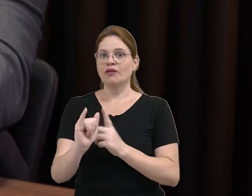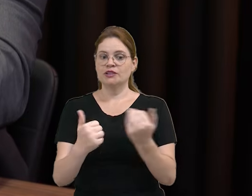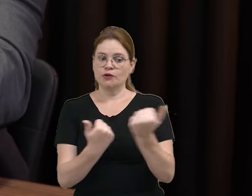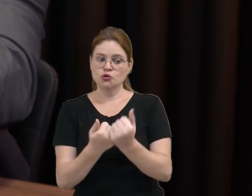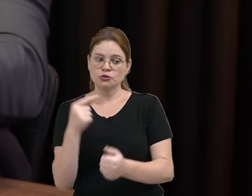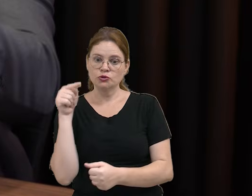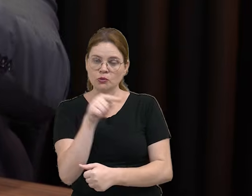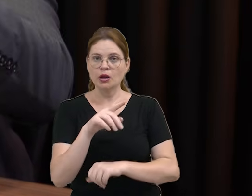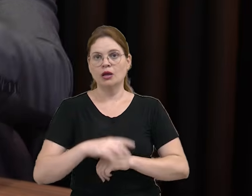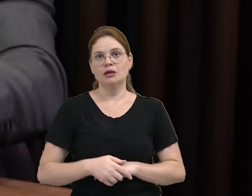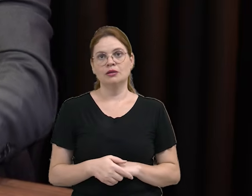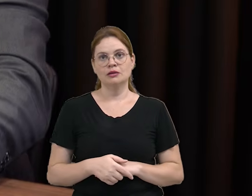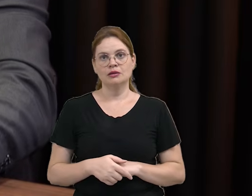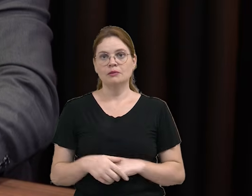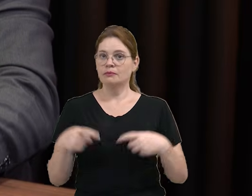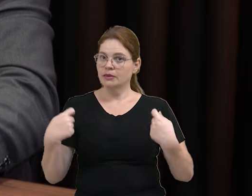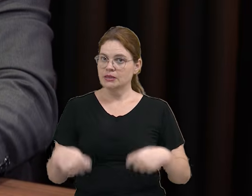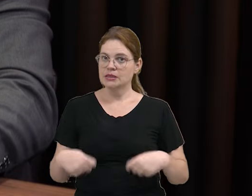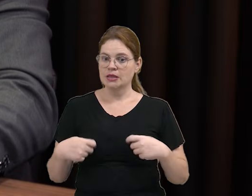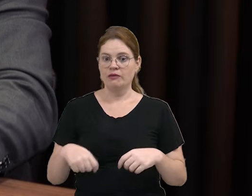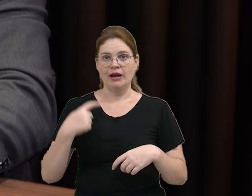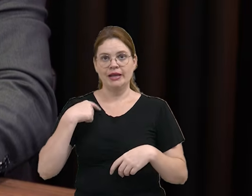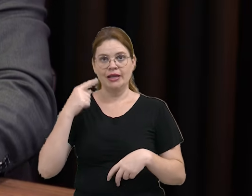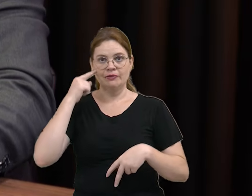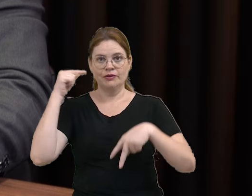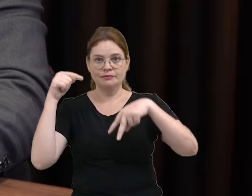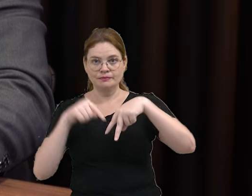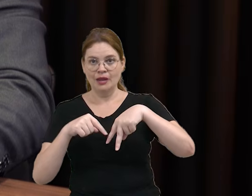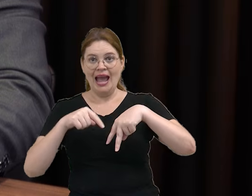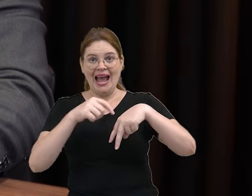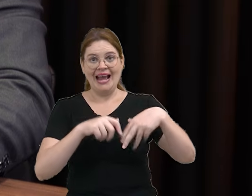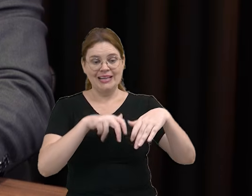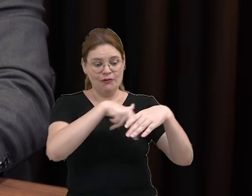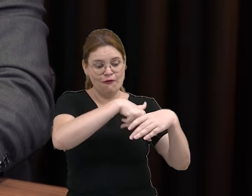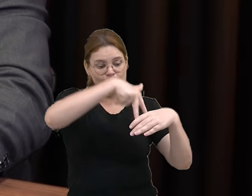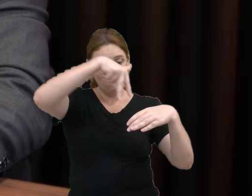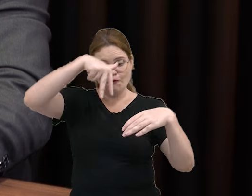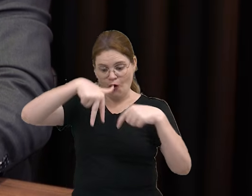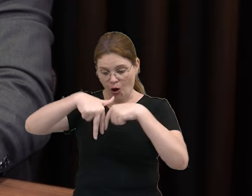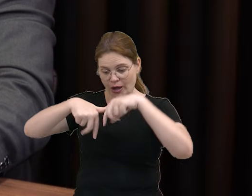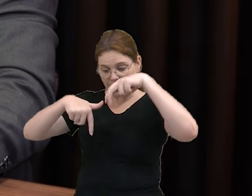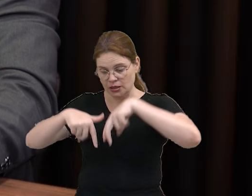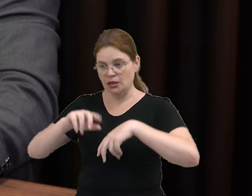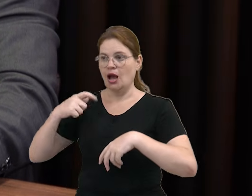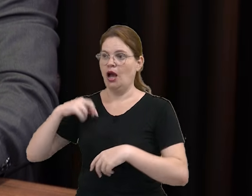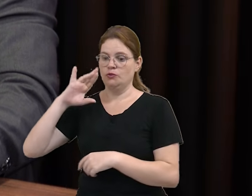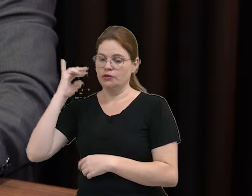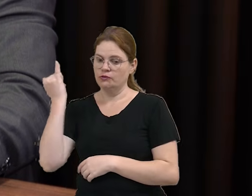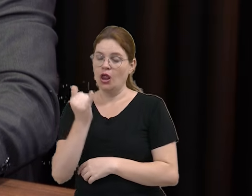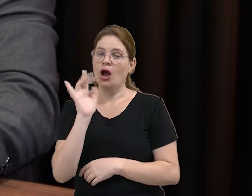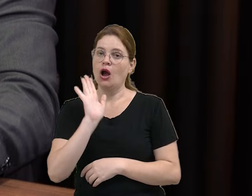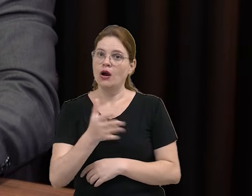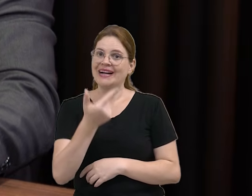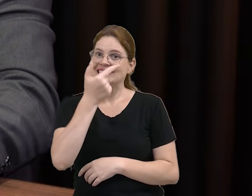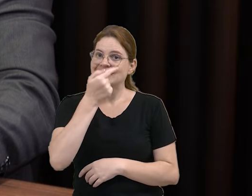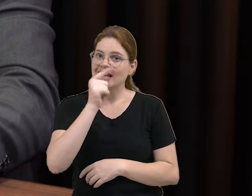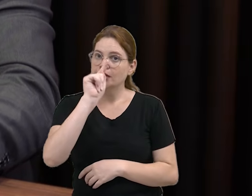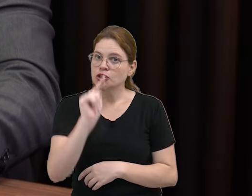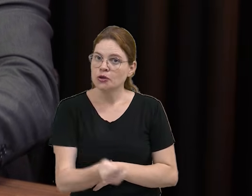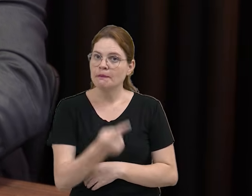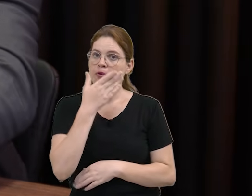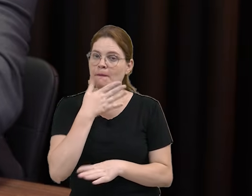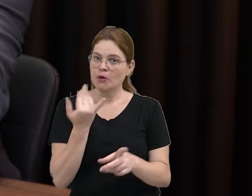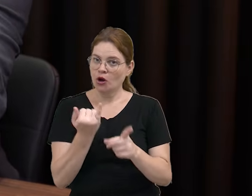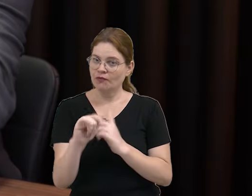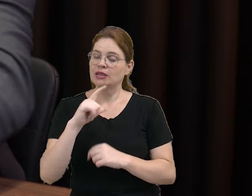qual era, e lá o Senhor fala, 7.000 não dobraram os joelhos a Baal. Então,